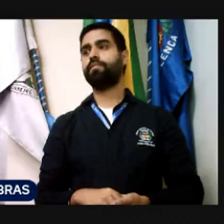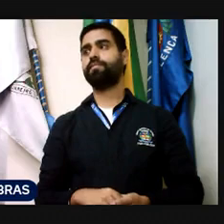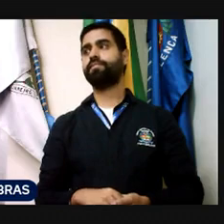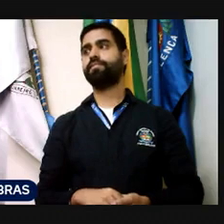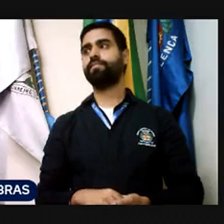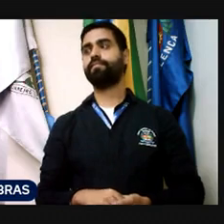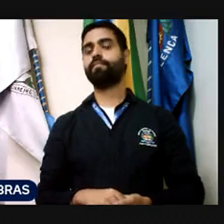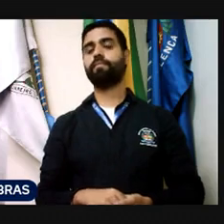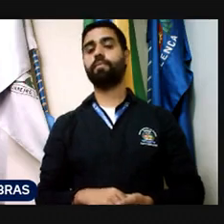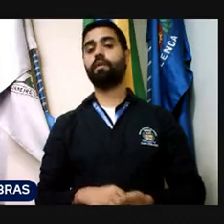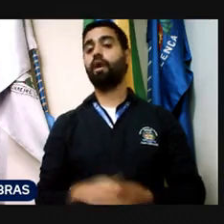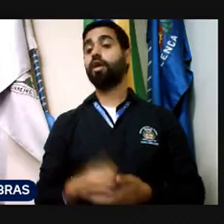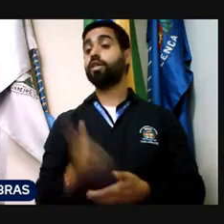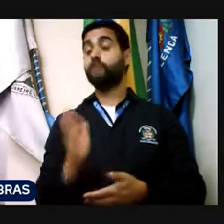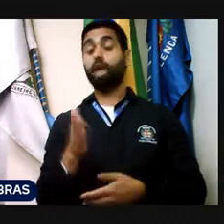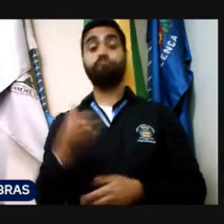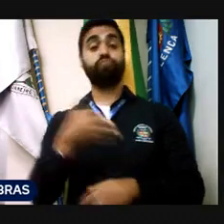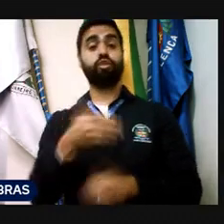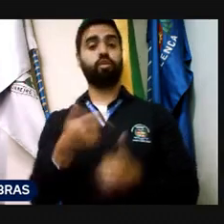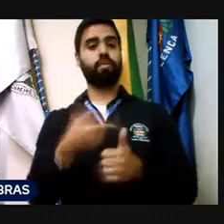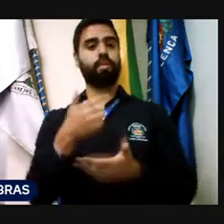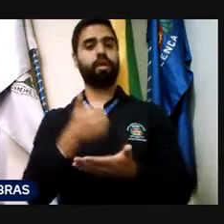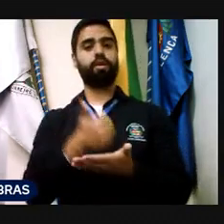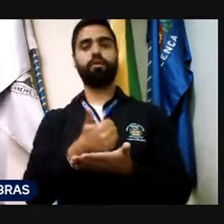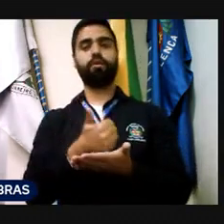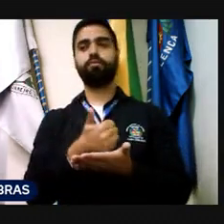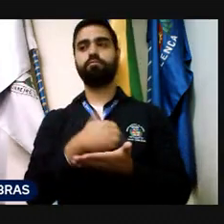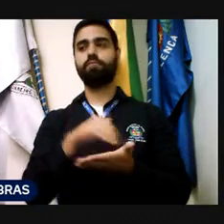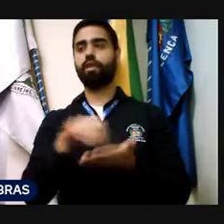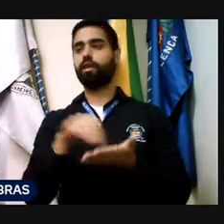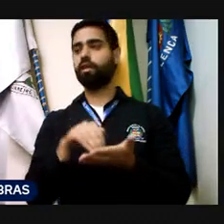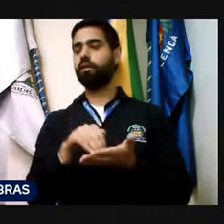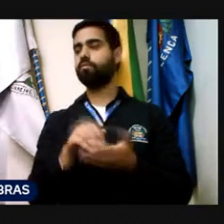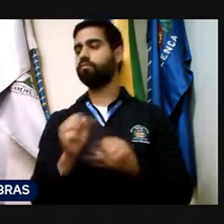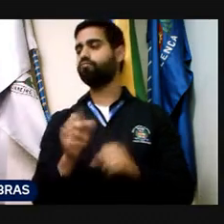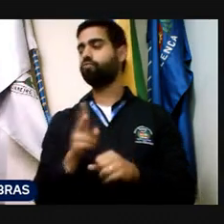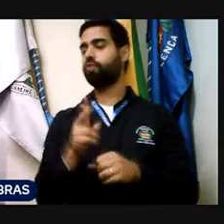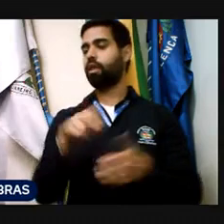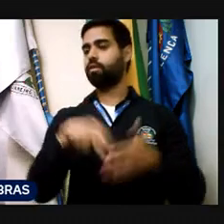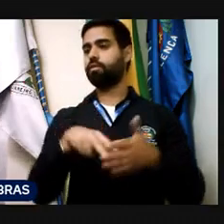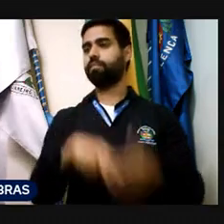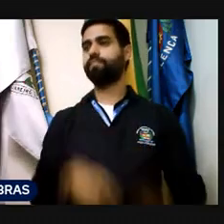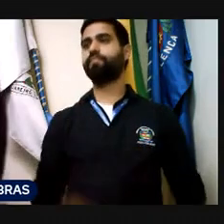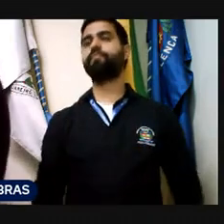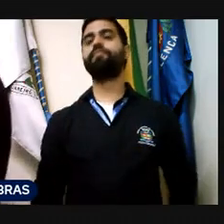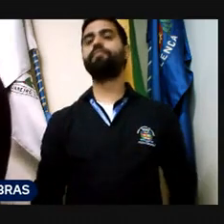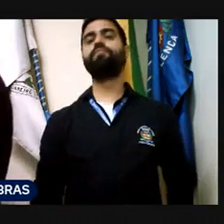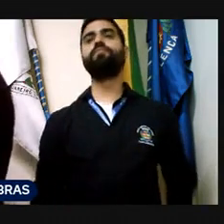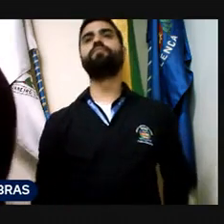secretária, Fabiana, chegou. Obrigado, vereador. Segue-se o trabalho.